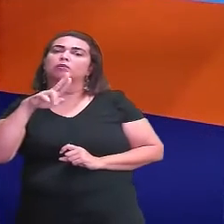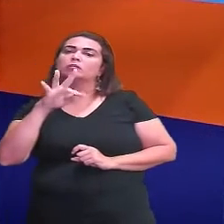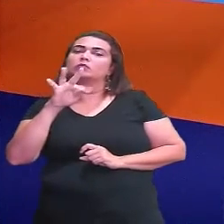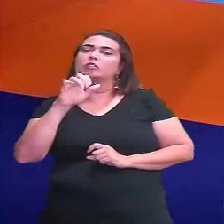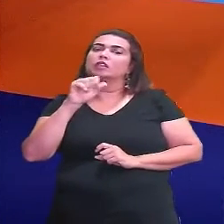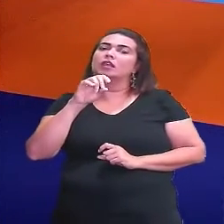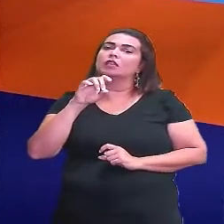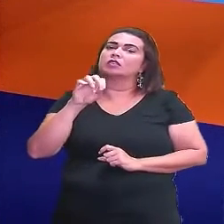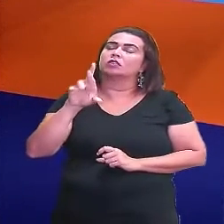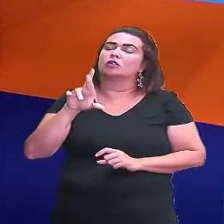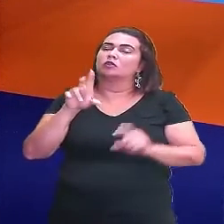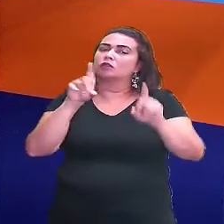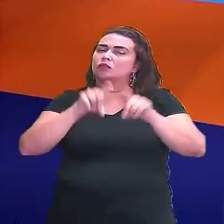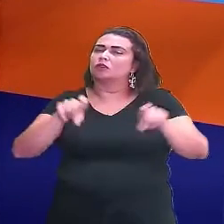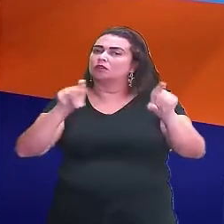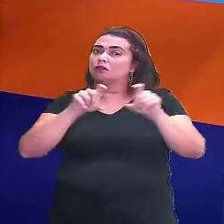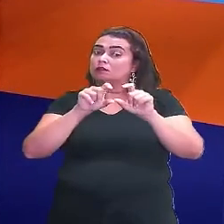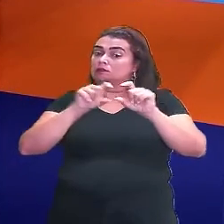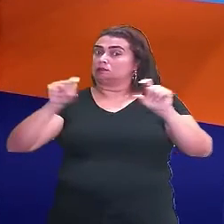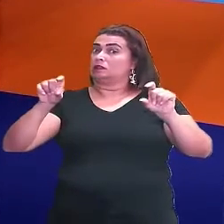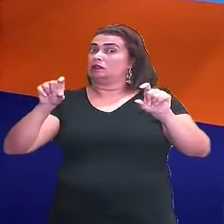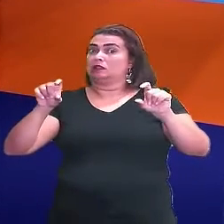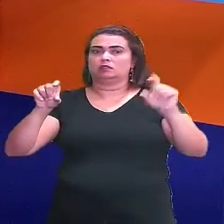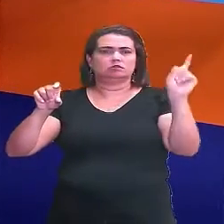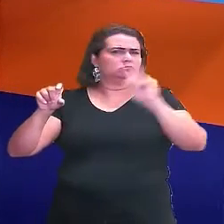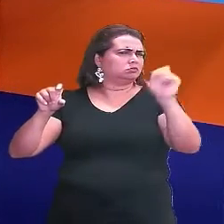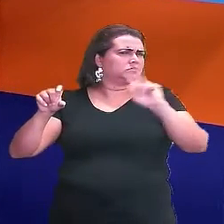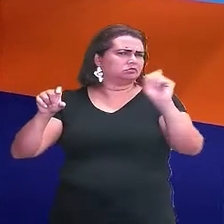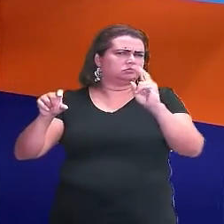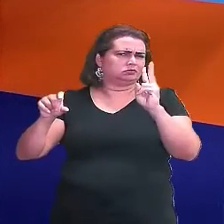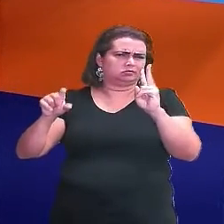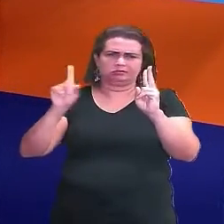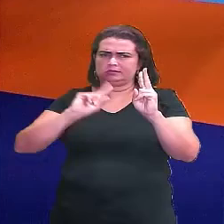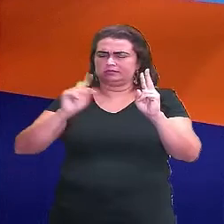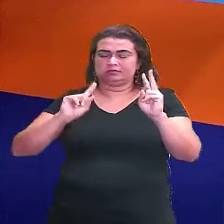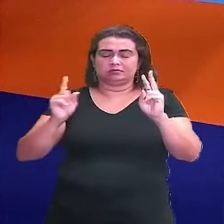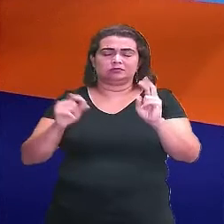Computador. Computador é muito grande, não pode ser dissílaba.